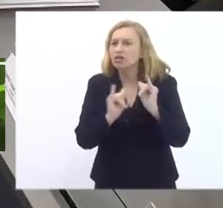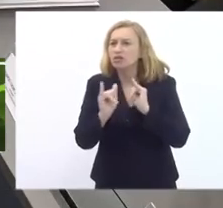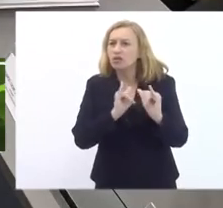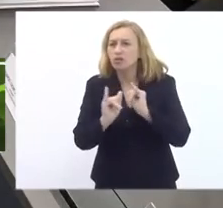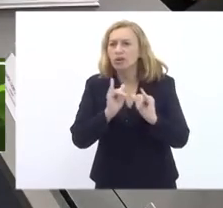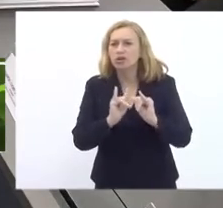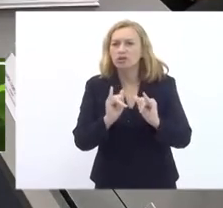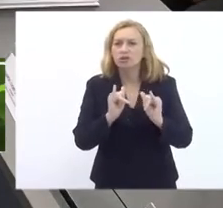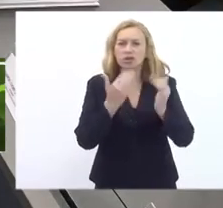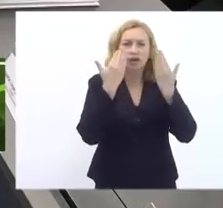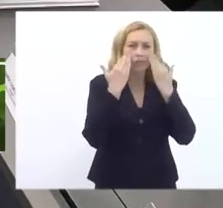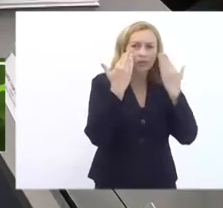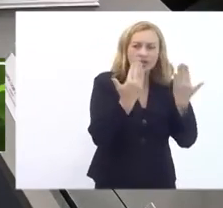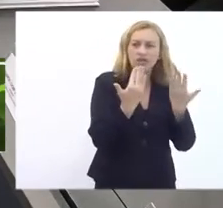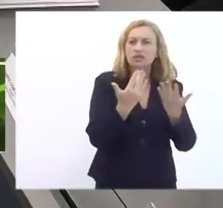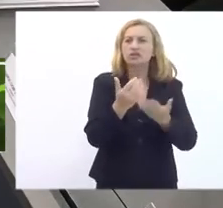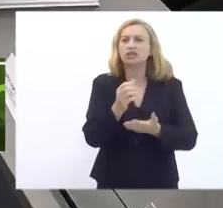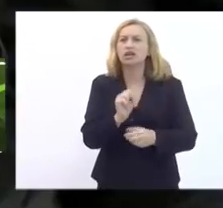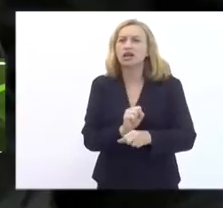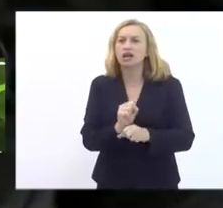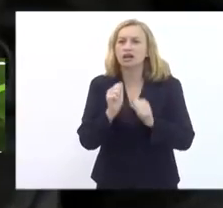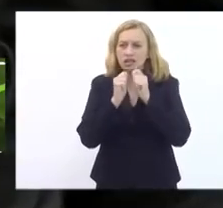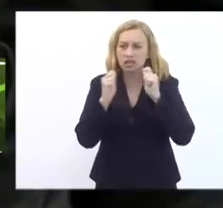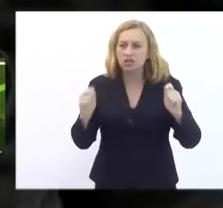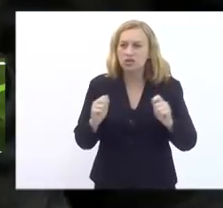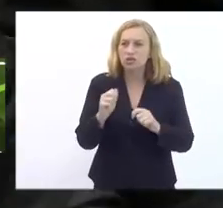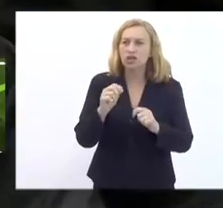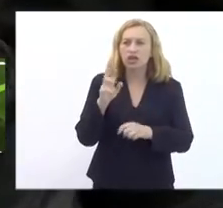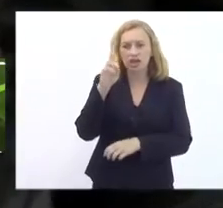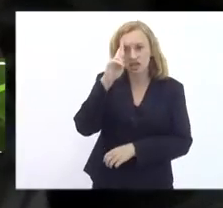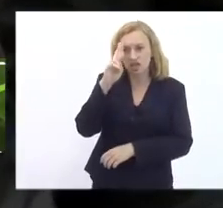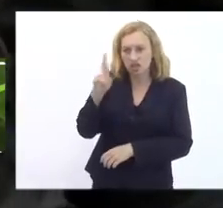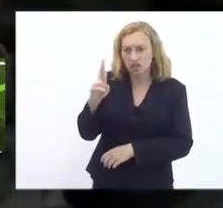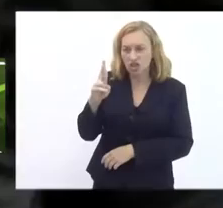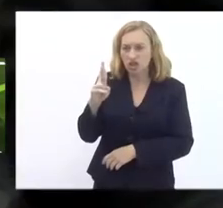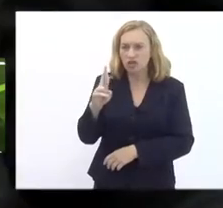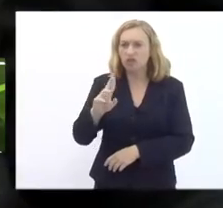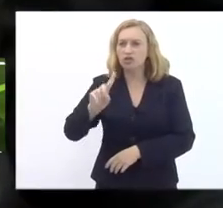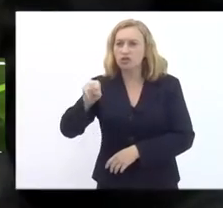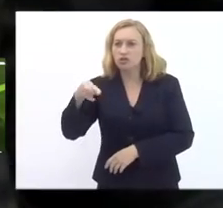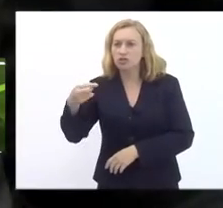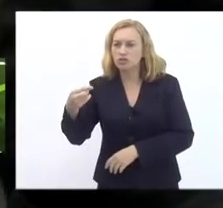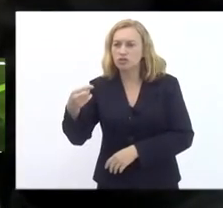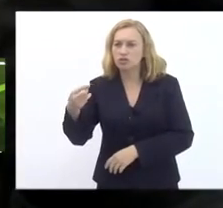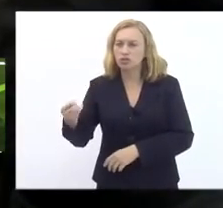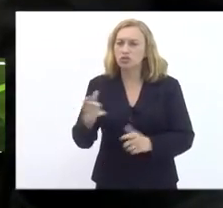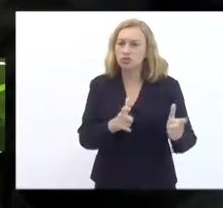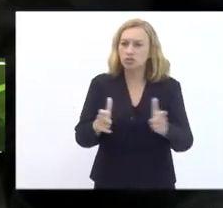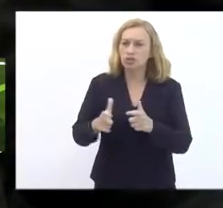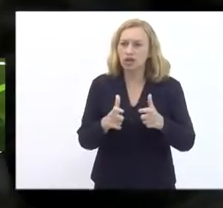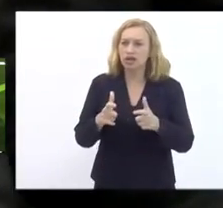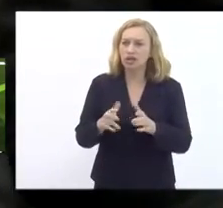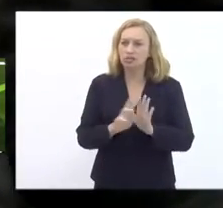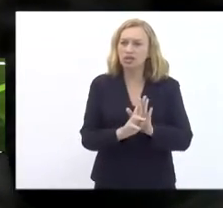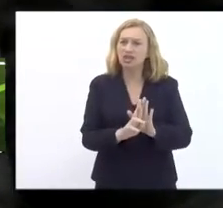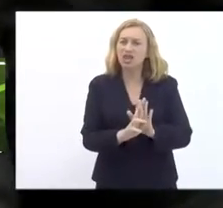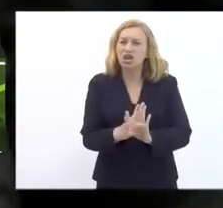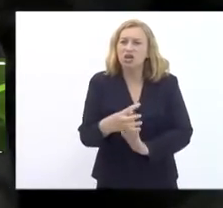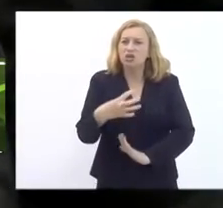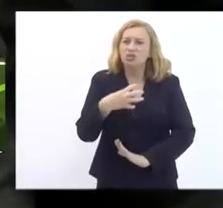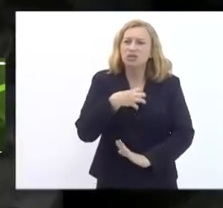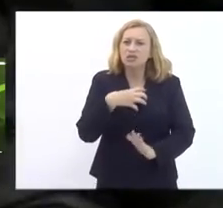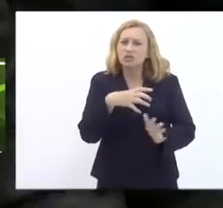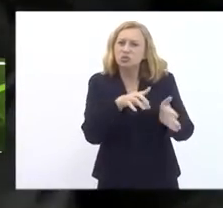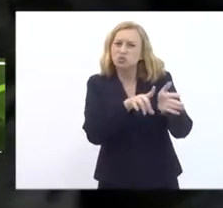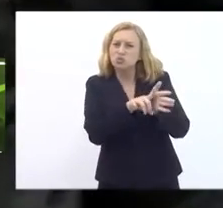das apresentações da assessora-chefe do gabinete e dos demais apresentantes. Eu inicio com uma análise,